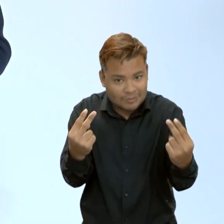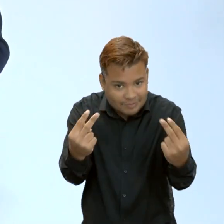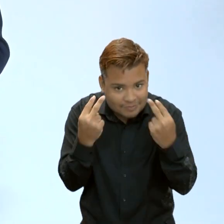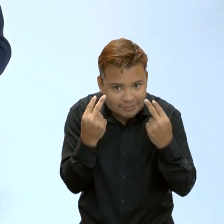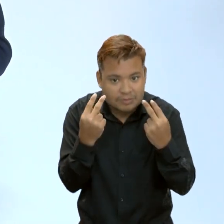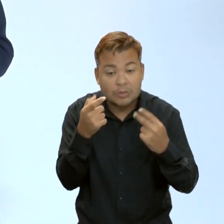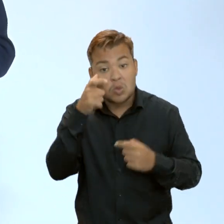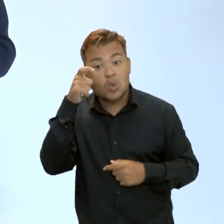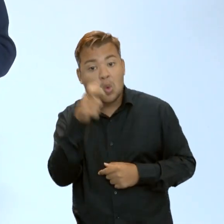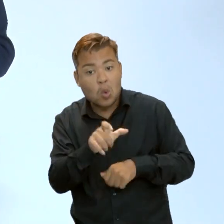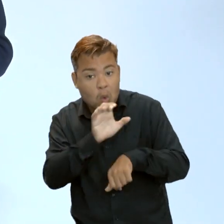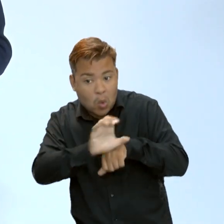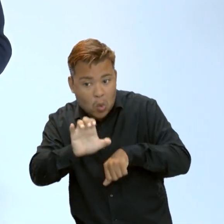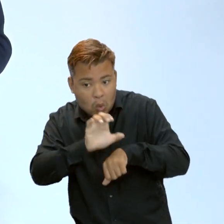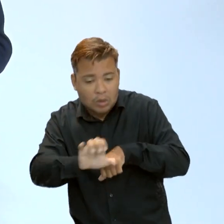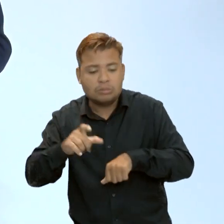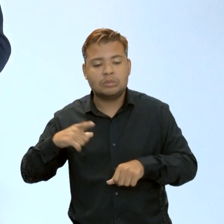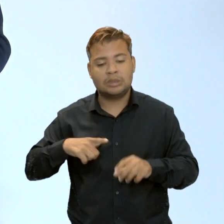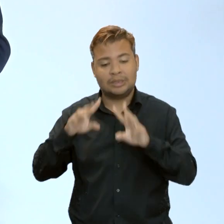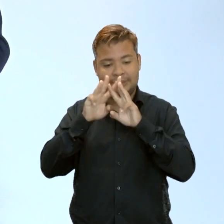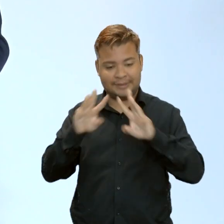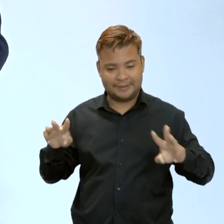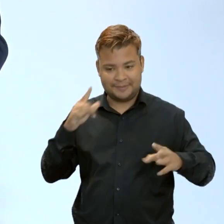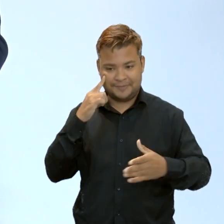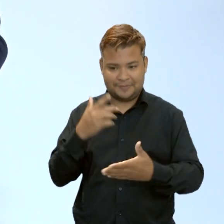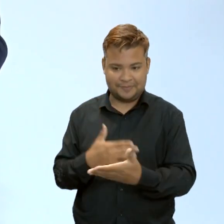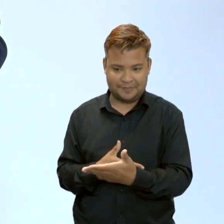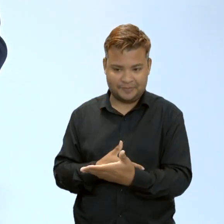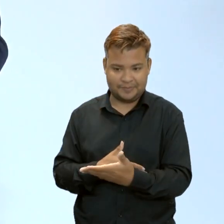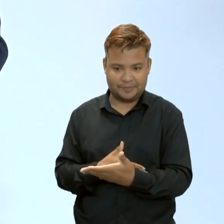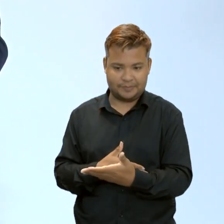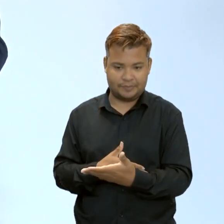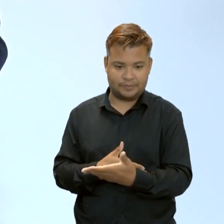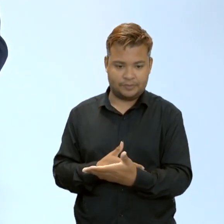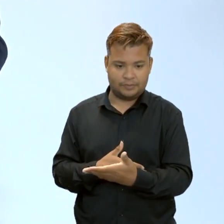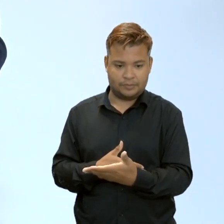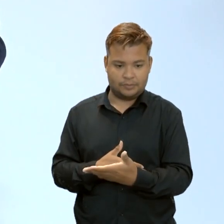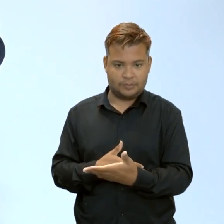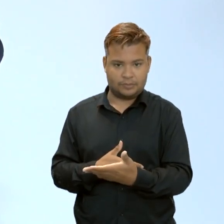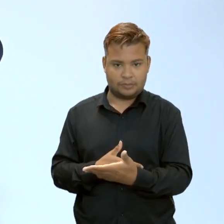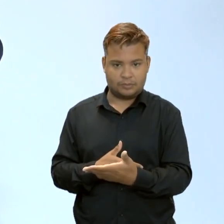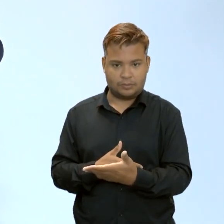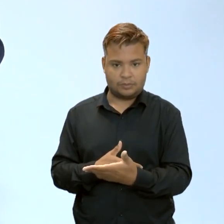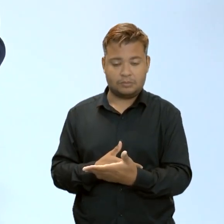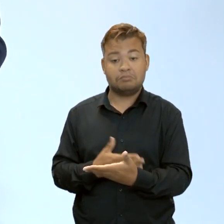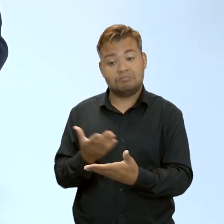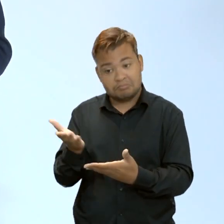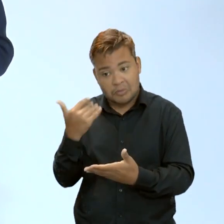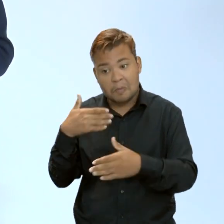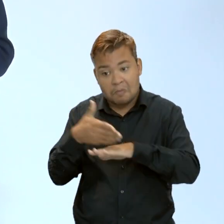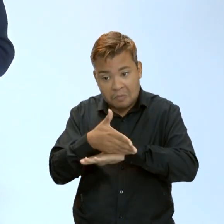interessou nos cursos Acesse o site do siar que tá aparecendo aqui na sua tela e